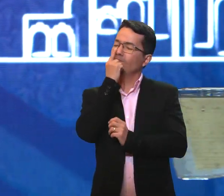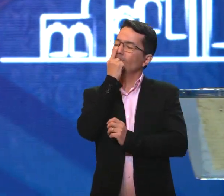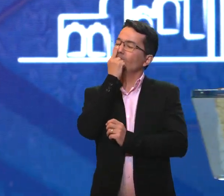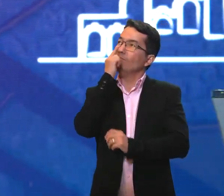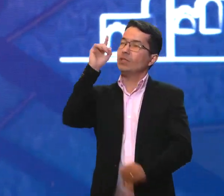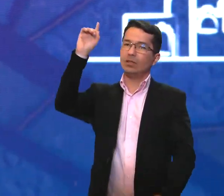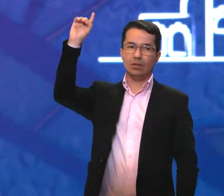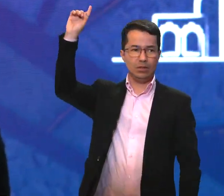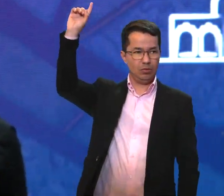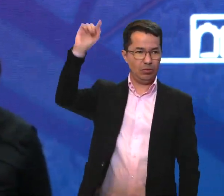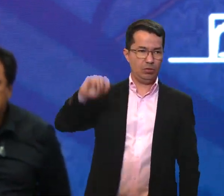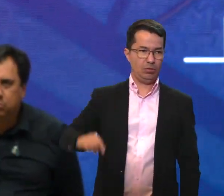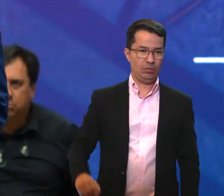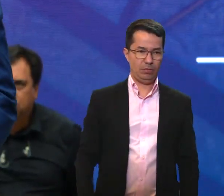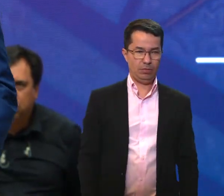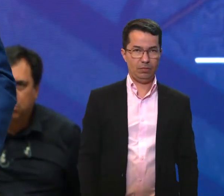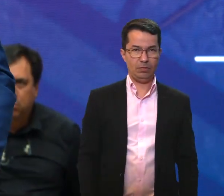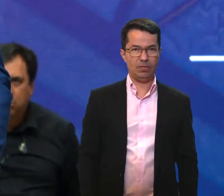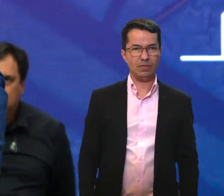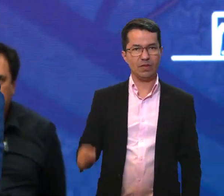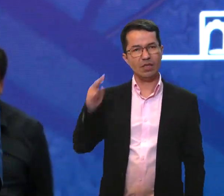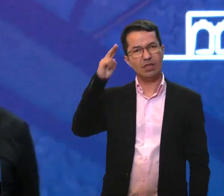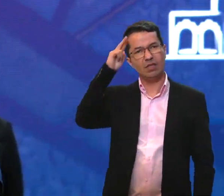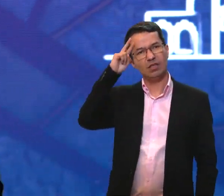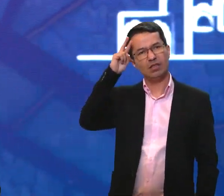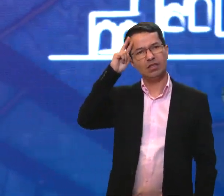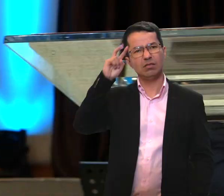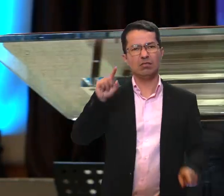Estava lendo a história de um pastor